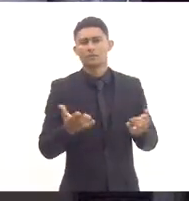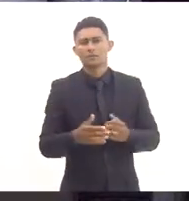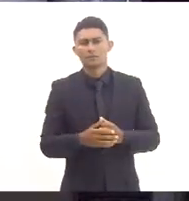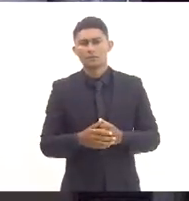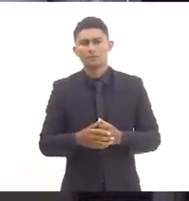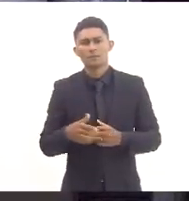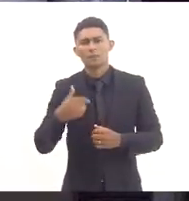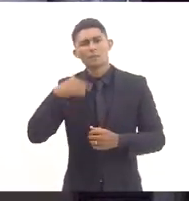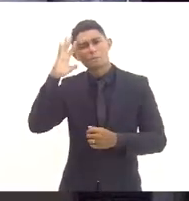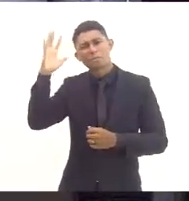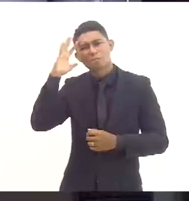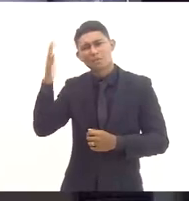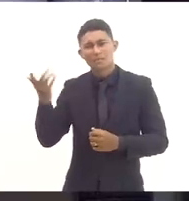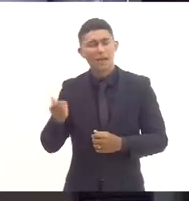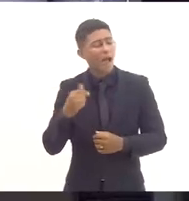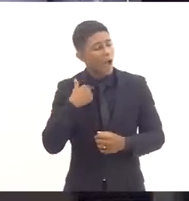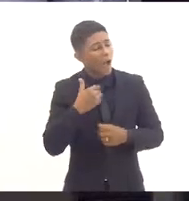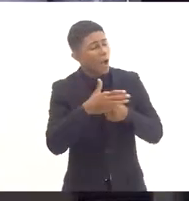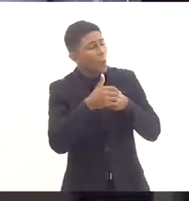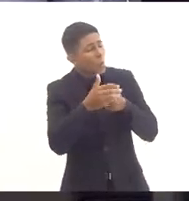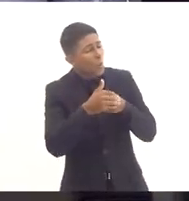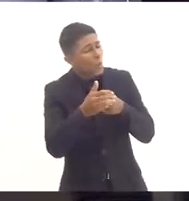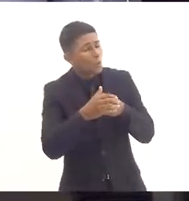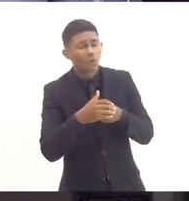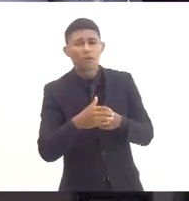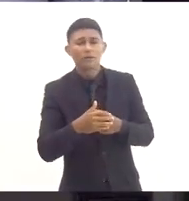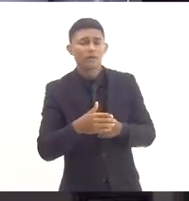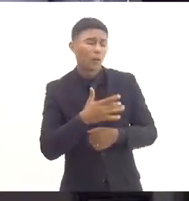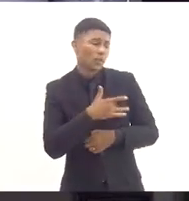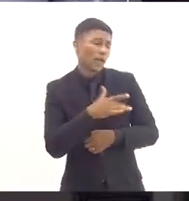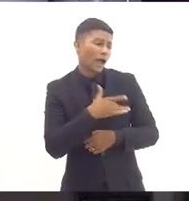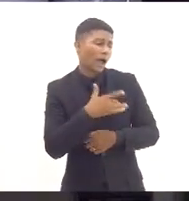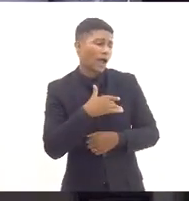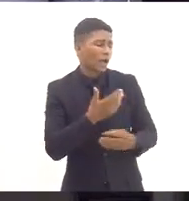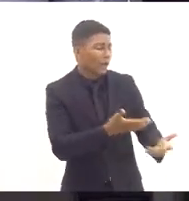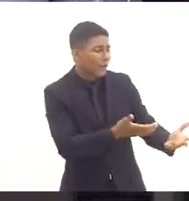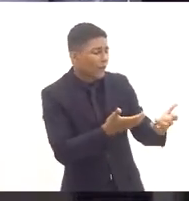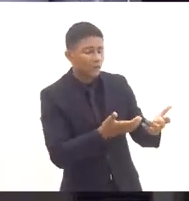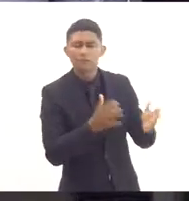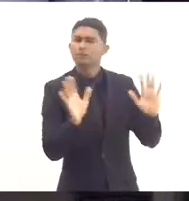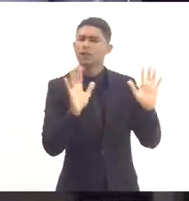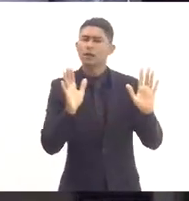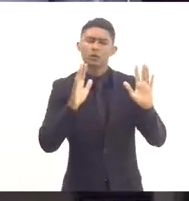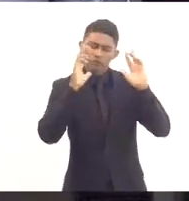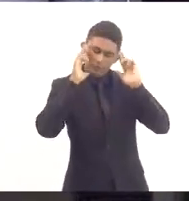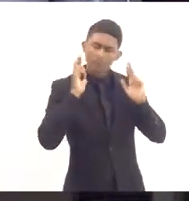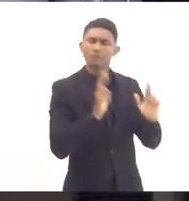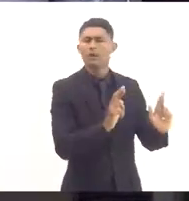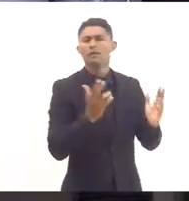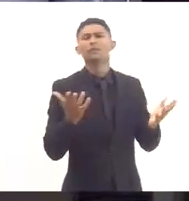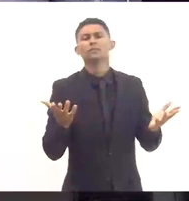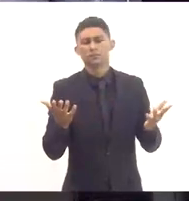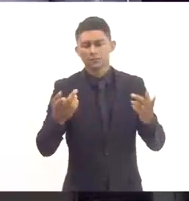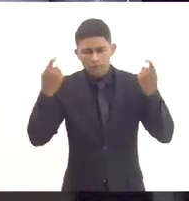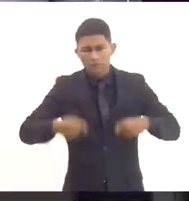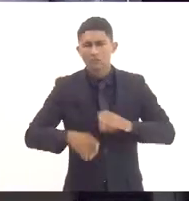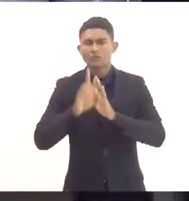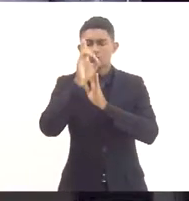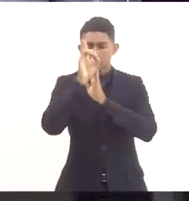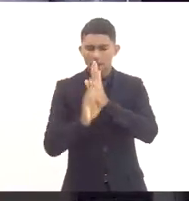precisa de de ficar pegando no colo Coitadinho mimosinho não é respeito dignidade é que respeitem os direitos